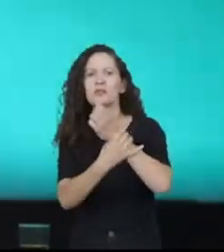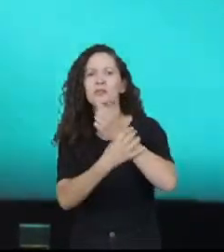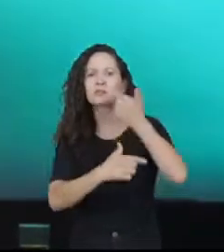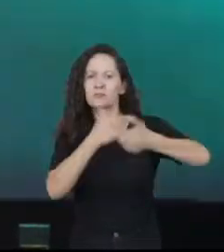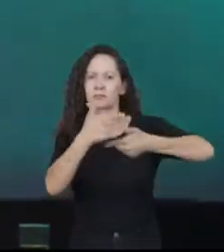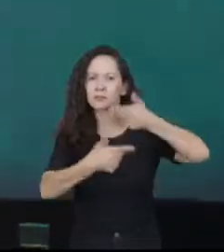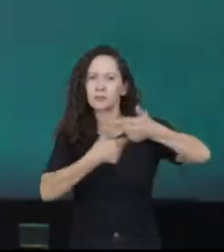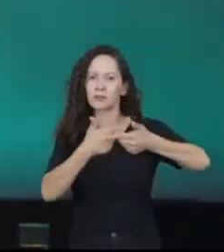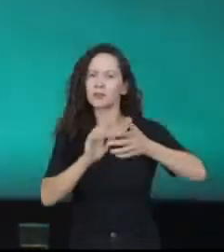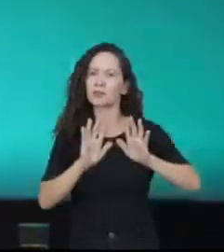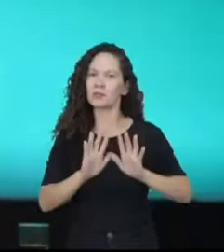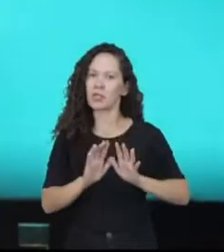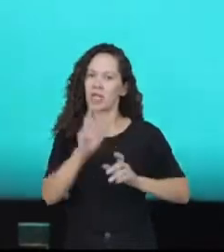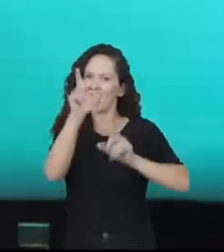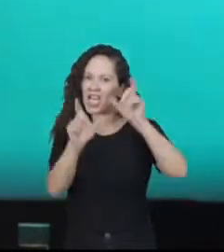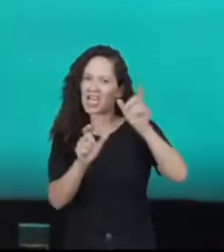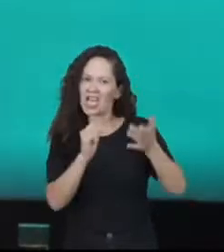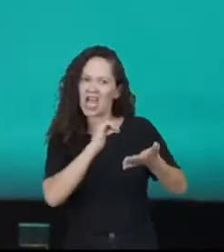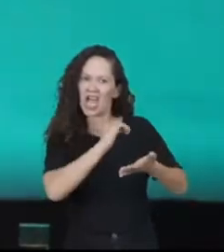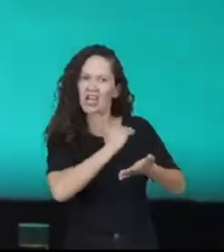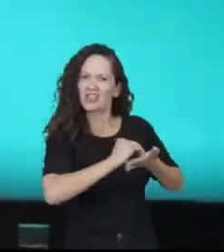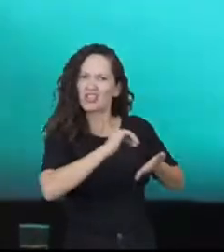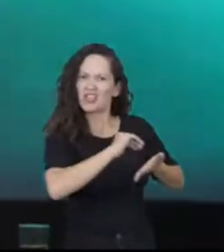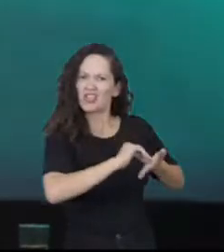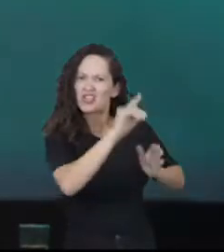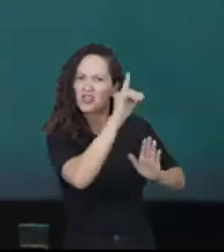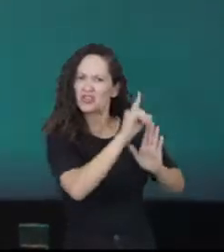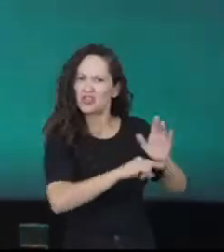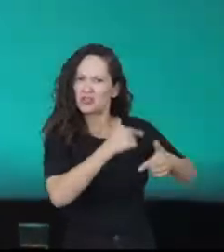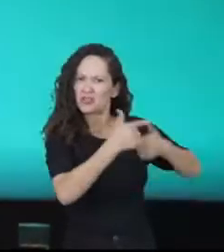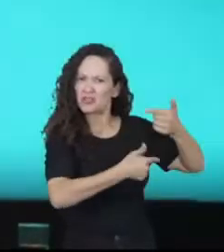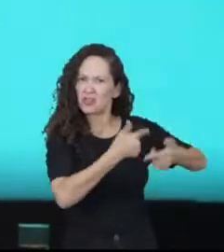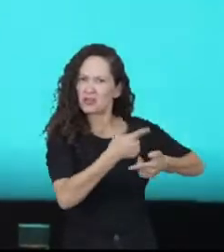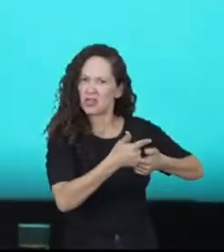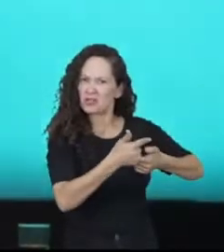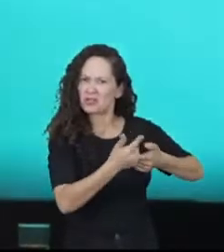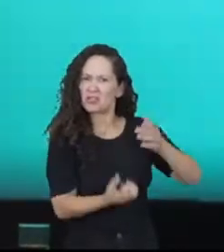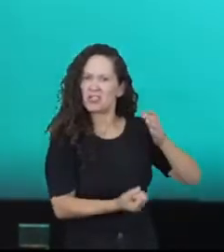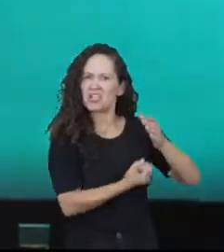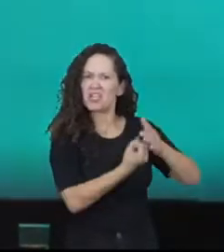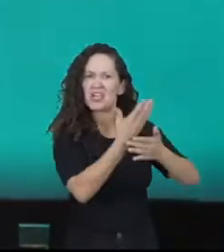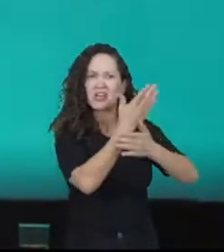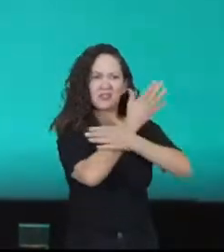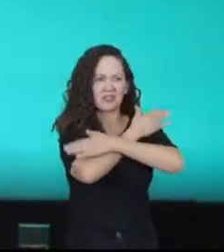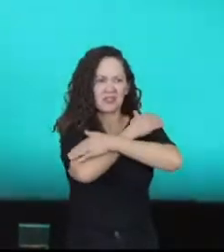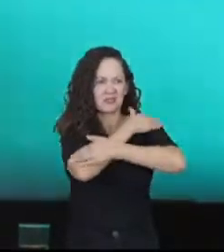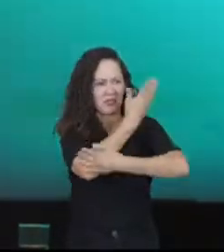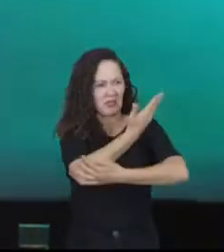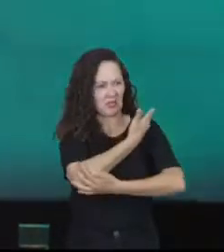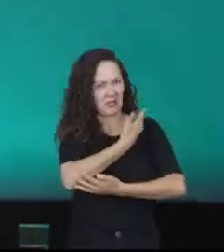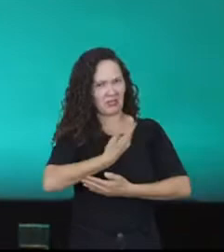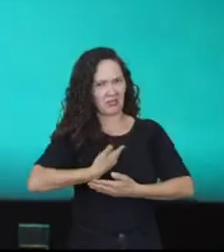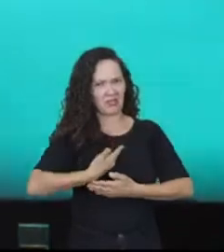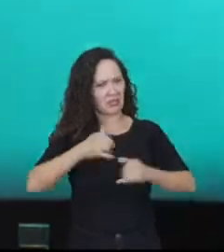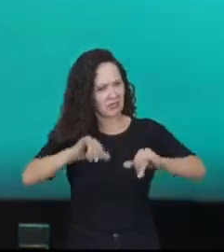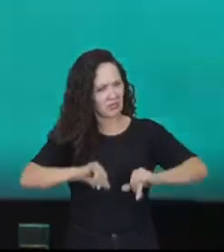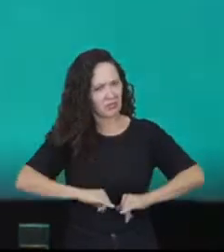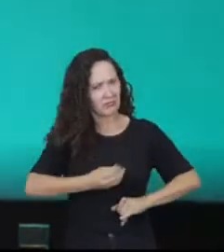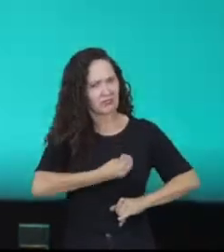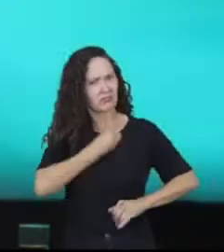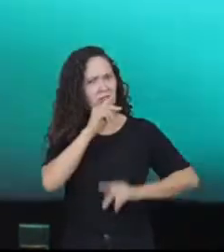eles destruíram os direitos trabalhistas e geraram mais desemprego e mais sofrimento na vida do povo